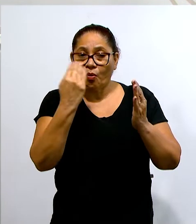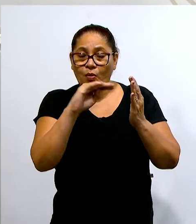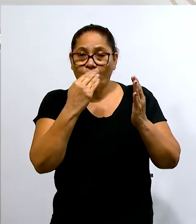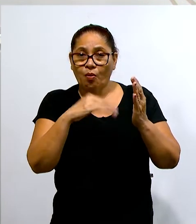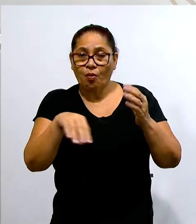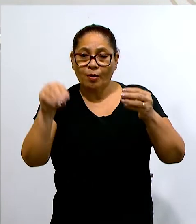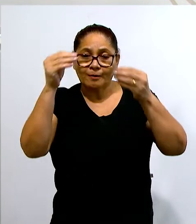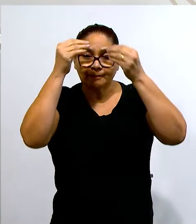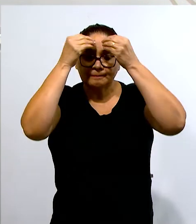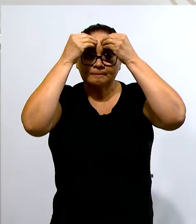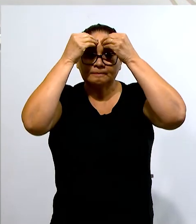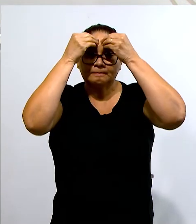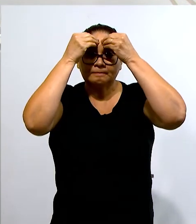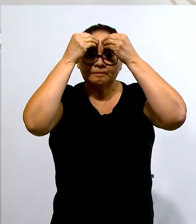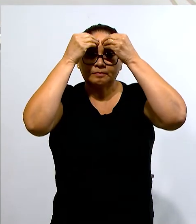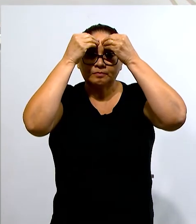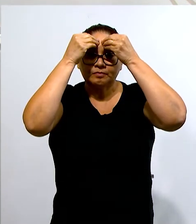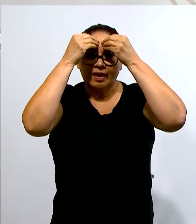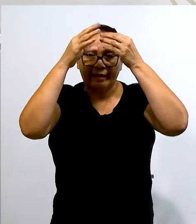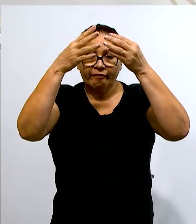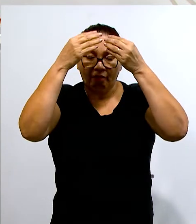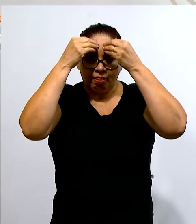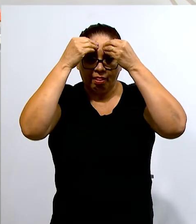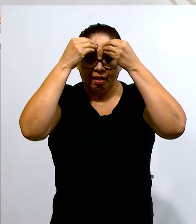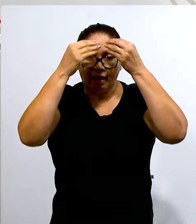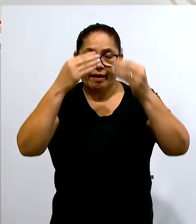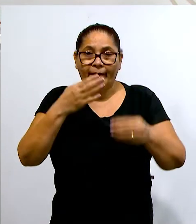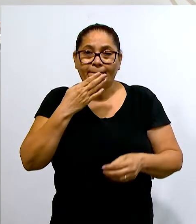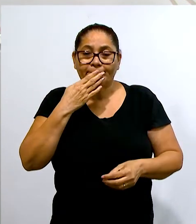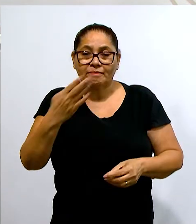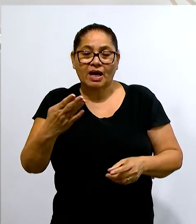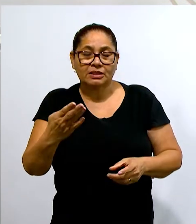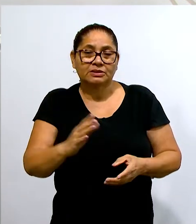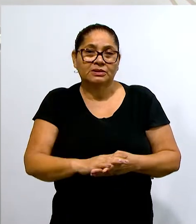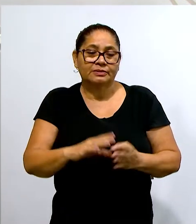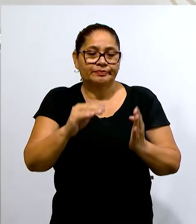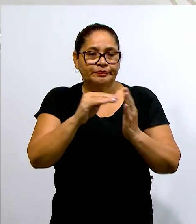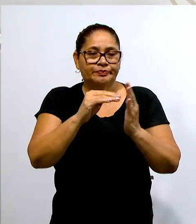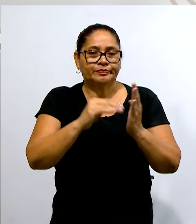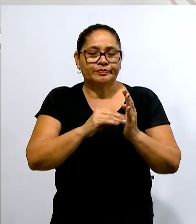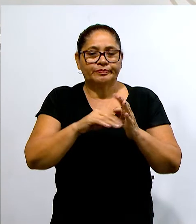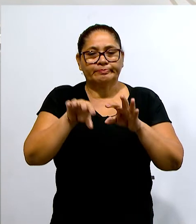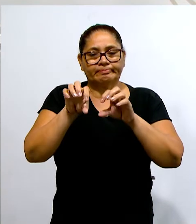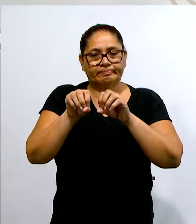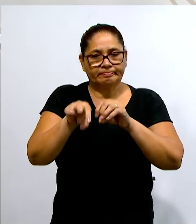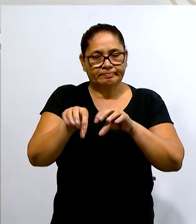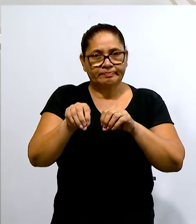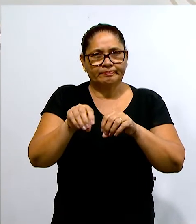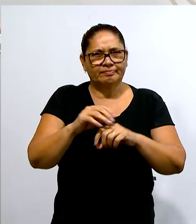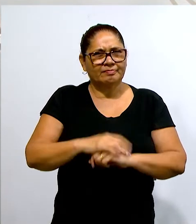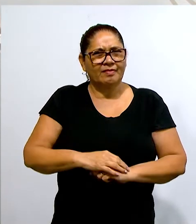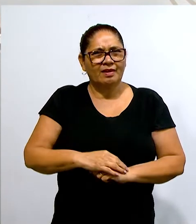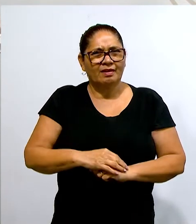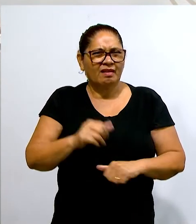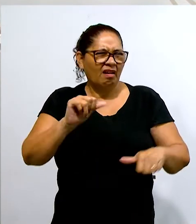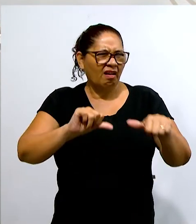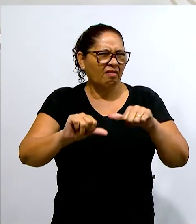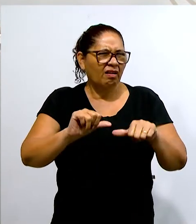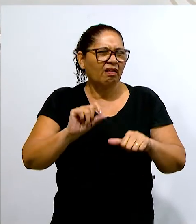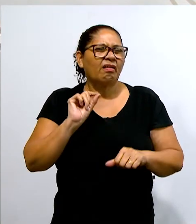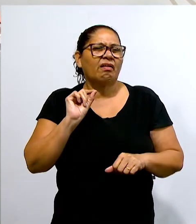do aluno e chega o momento em que eu vou lá retirar aquele conteúdo ensinado. Será que avaliar é